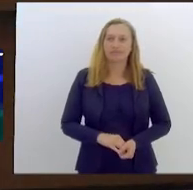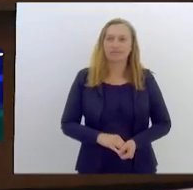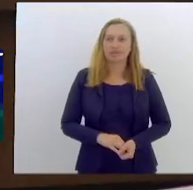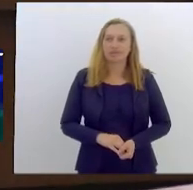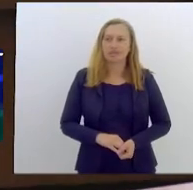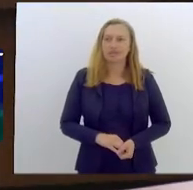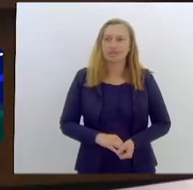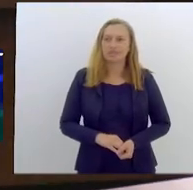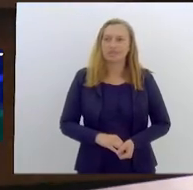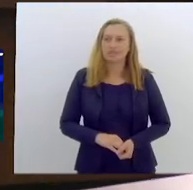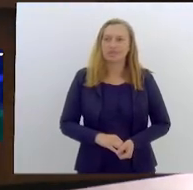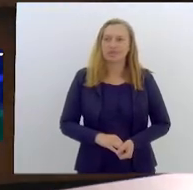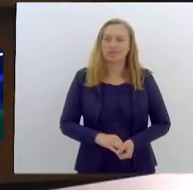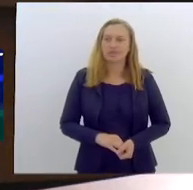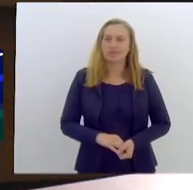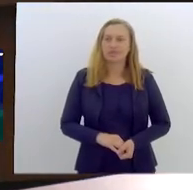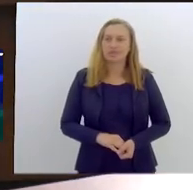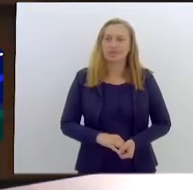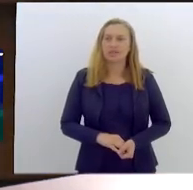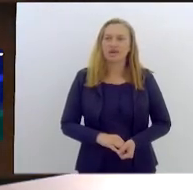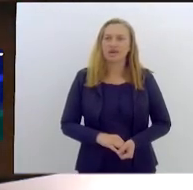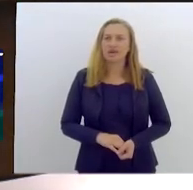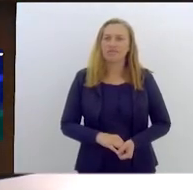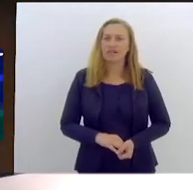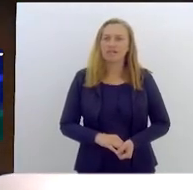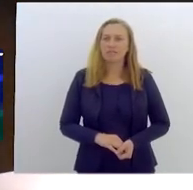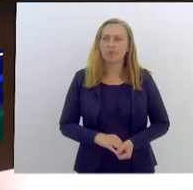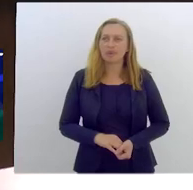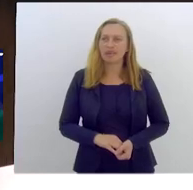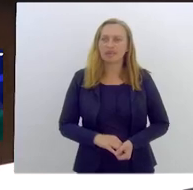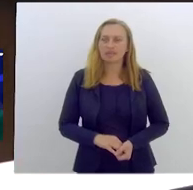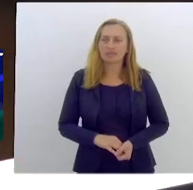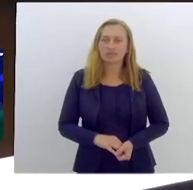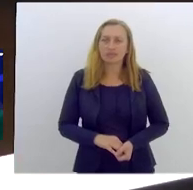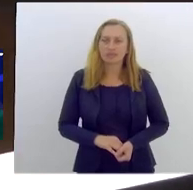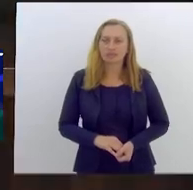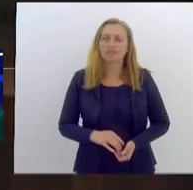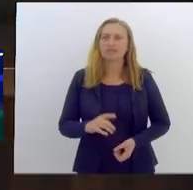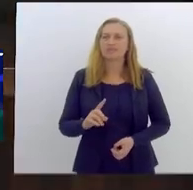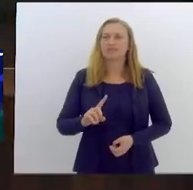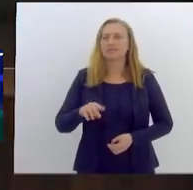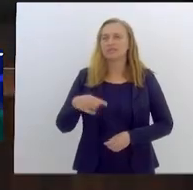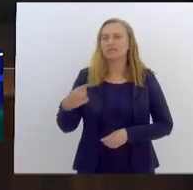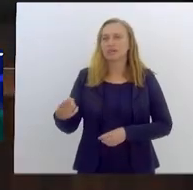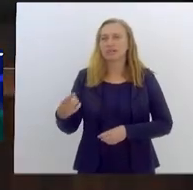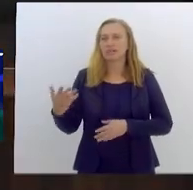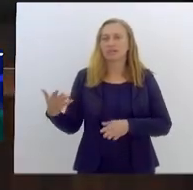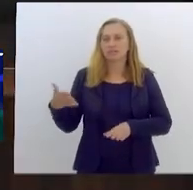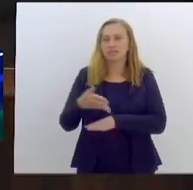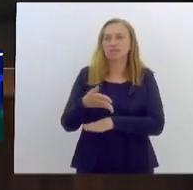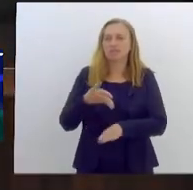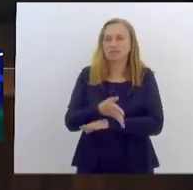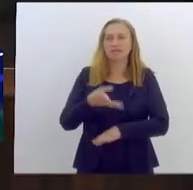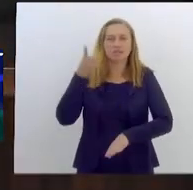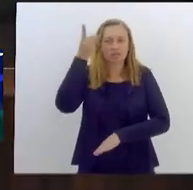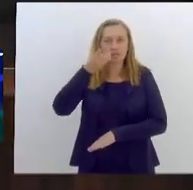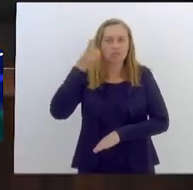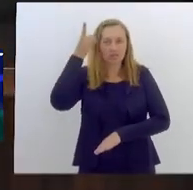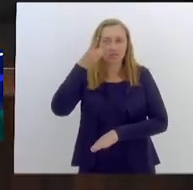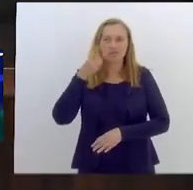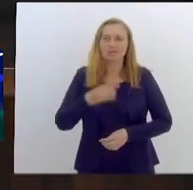vendo aqui? A todos e todas, deputado Carlos Augusto, os demais que estão adentrando, os que estão